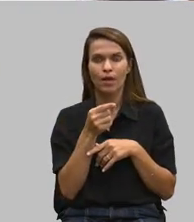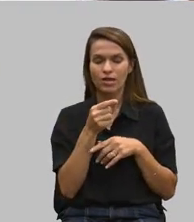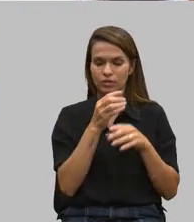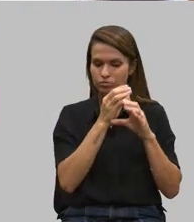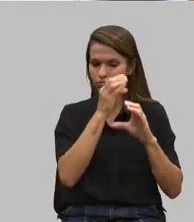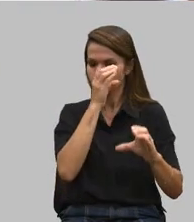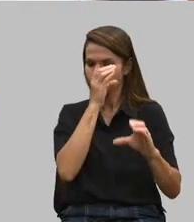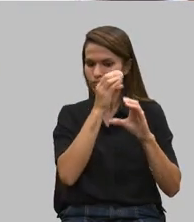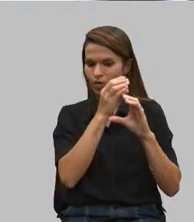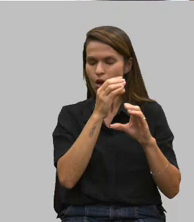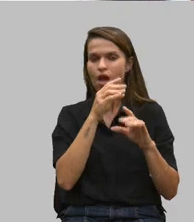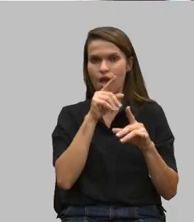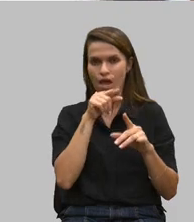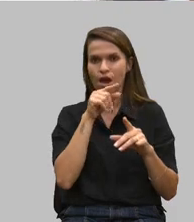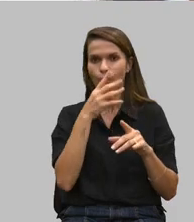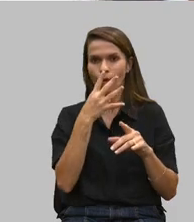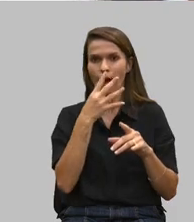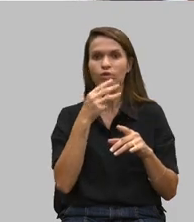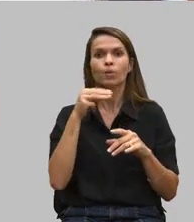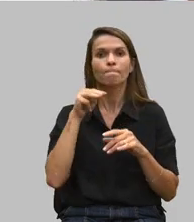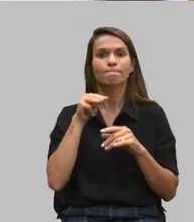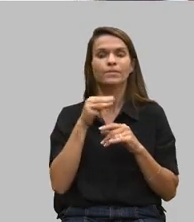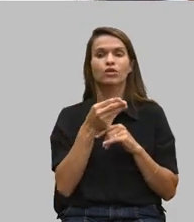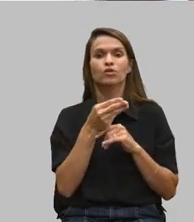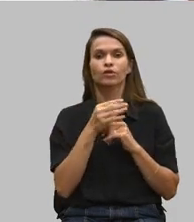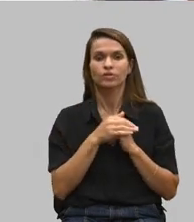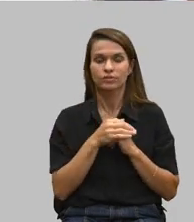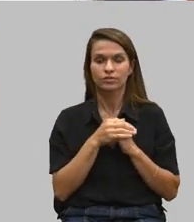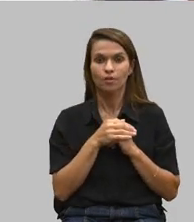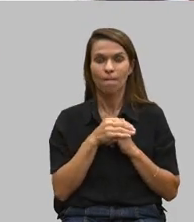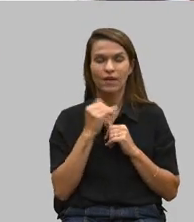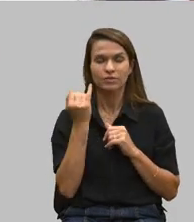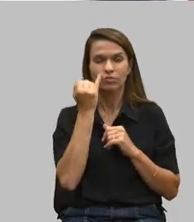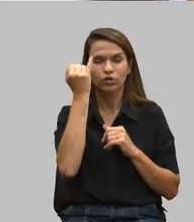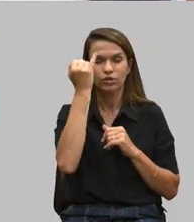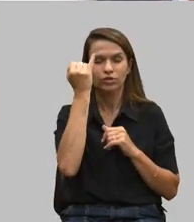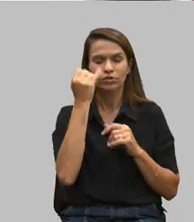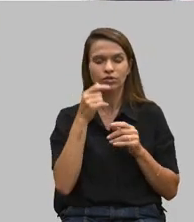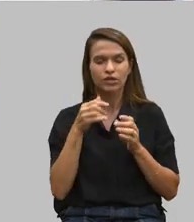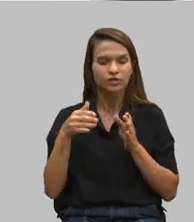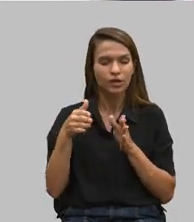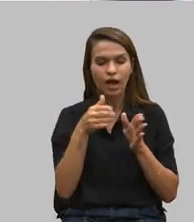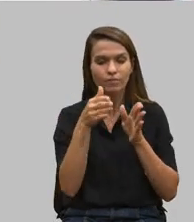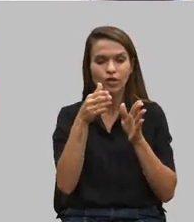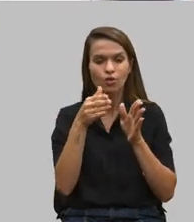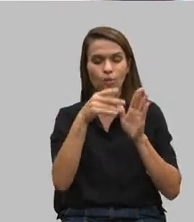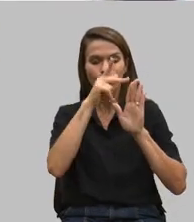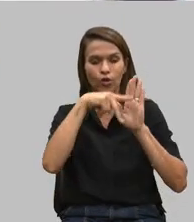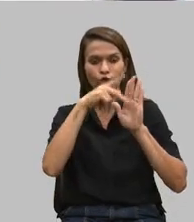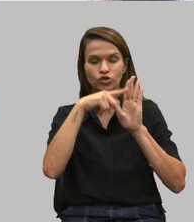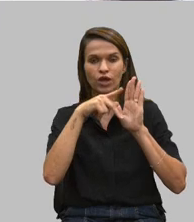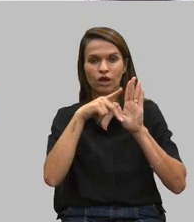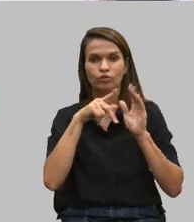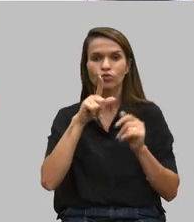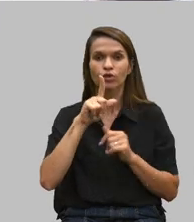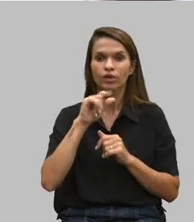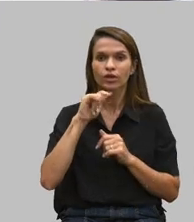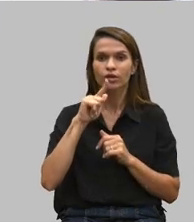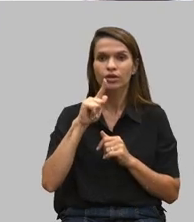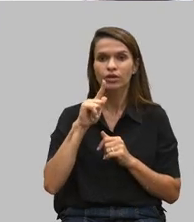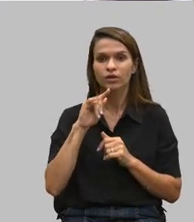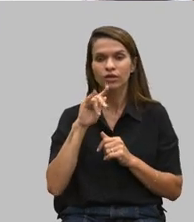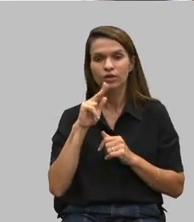estudantes e o mais importante é que nessa triagem o projeto Mig ele traz um olhar que é fundamental PR